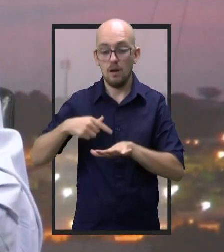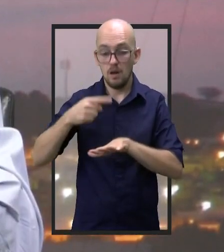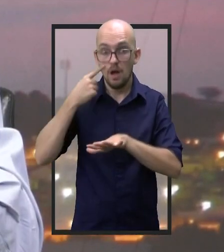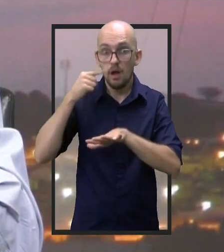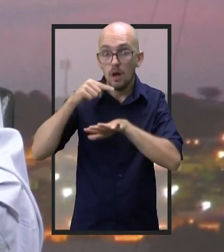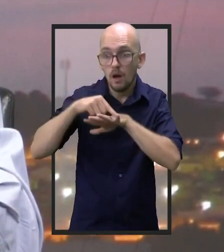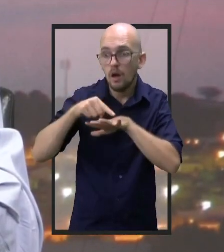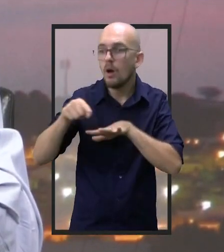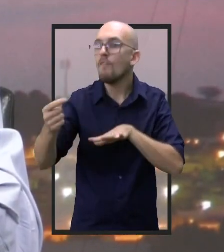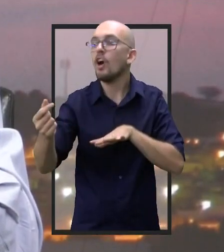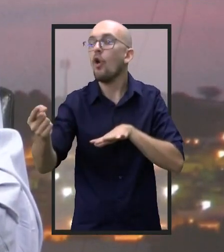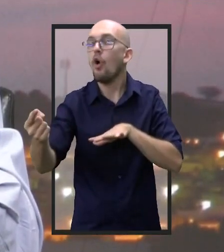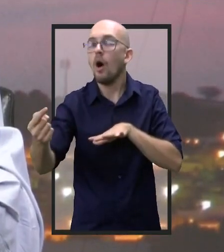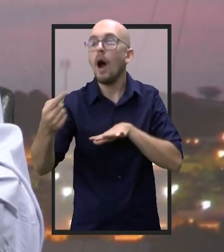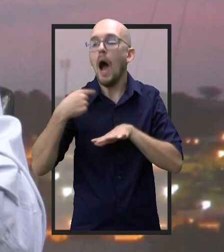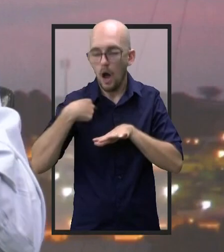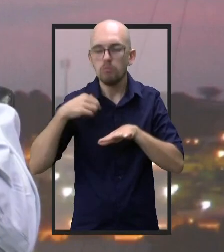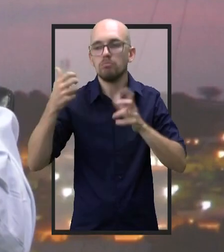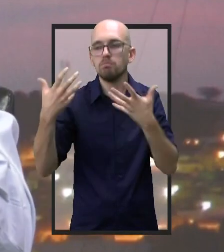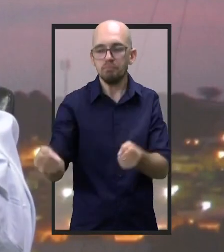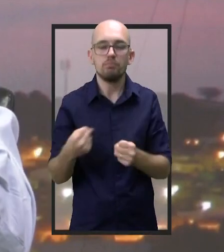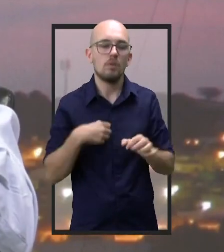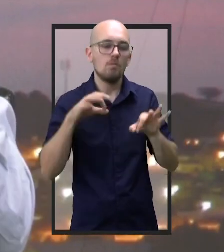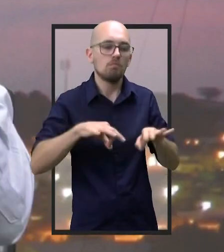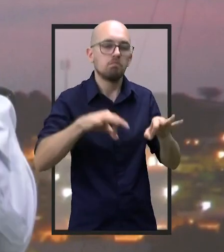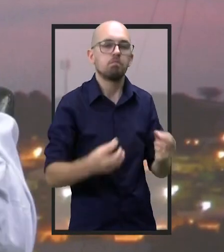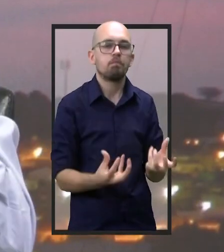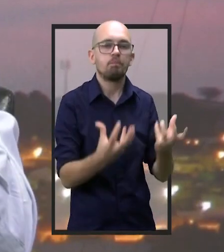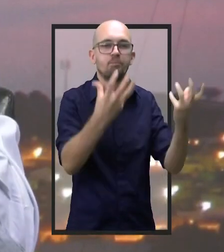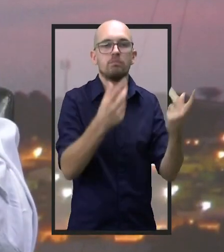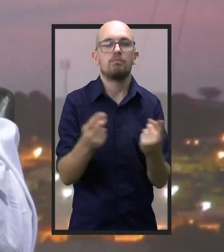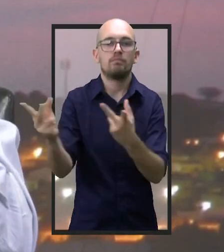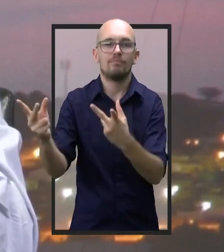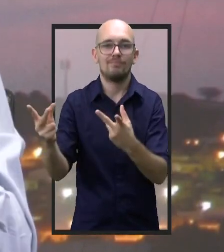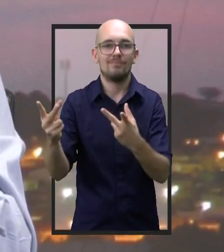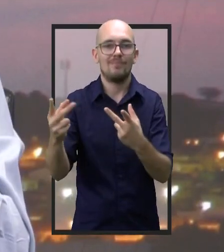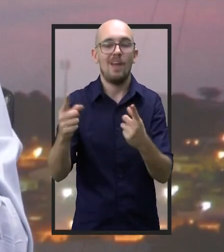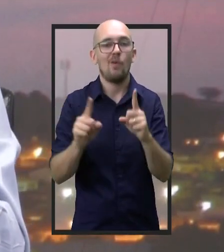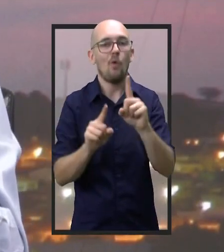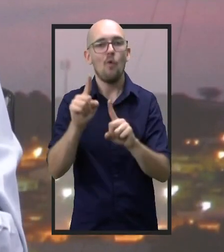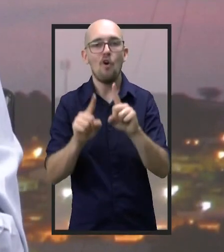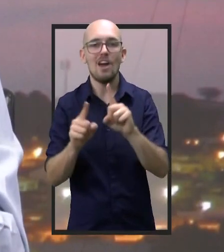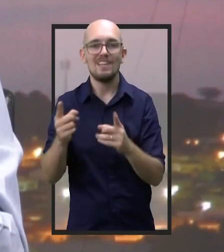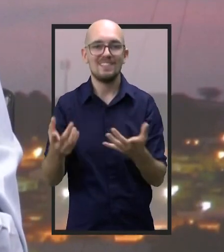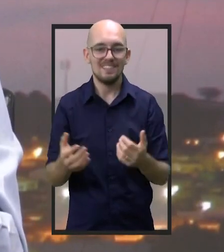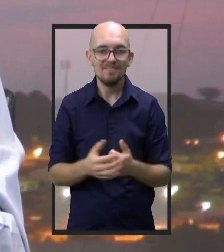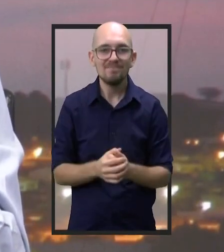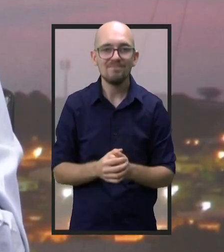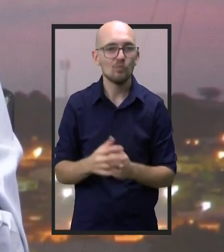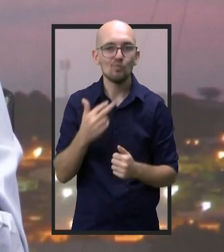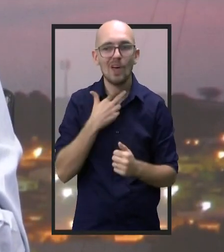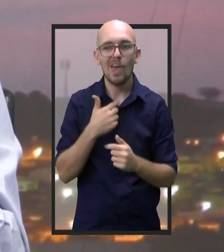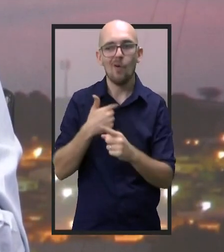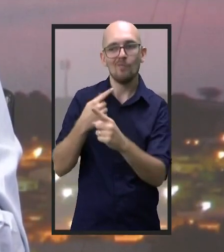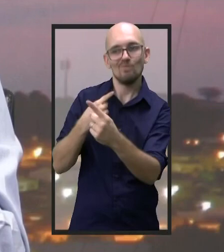mercado de concorrência perfeita, nós não conseguimos inverter um preço. E outra coisa, nós participamos